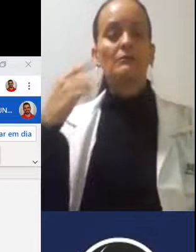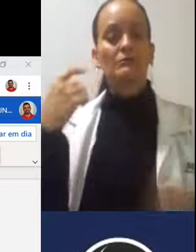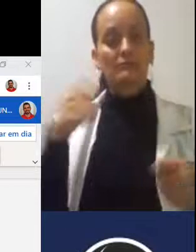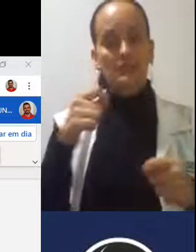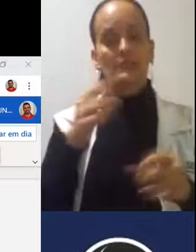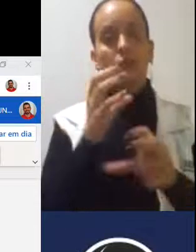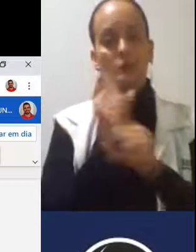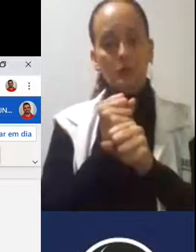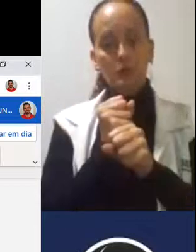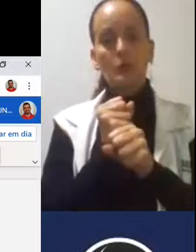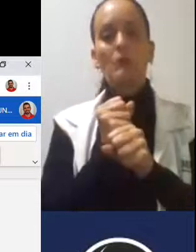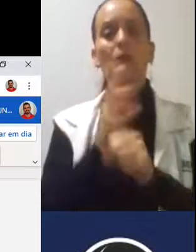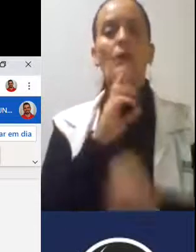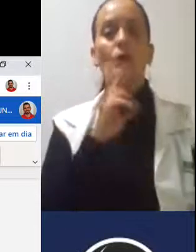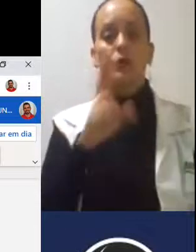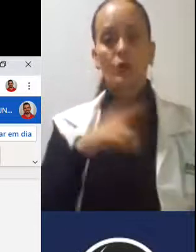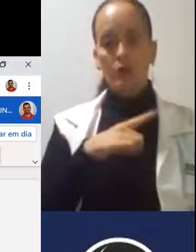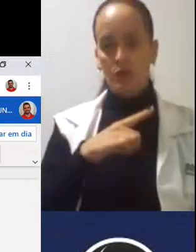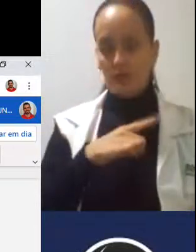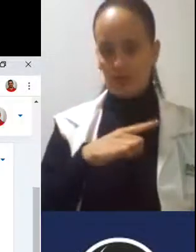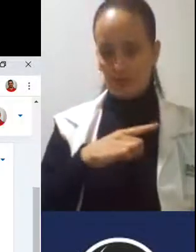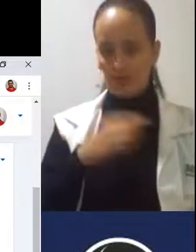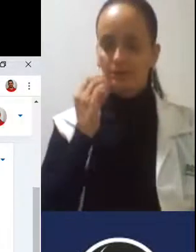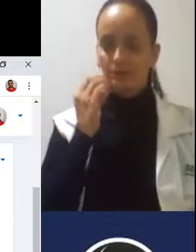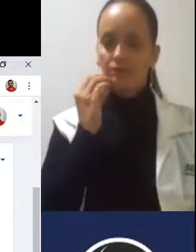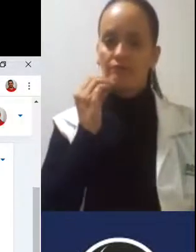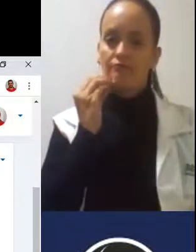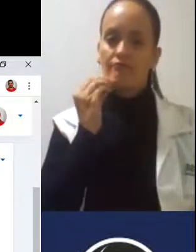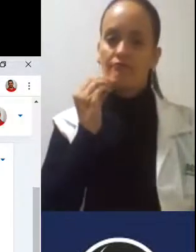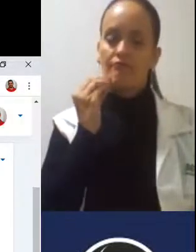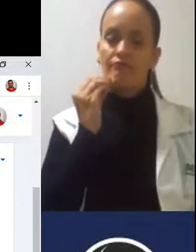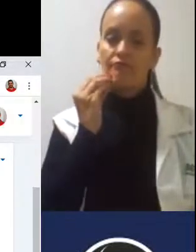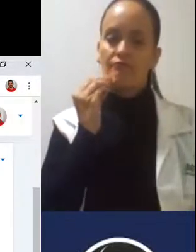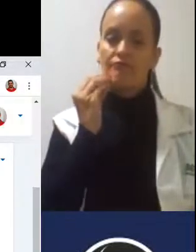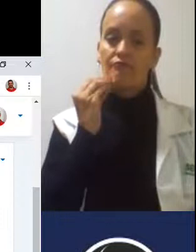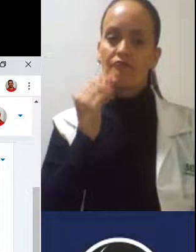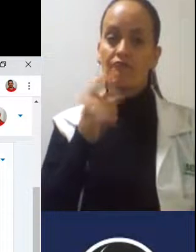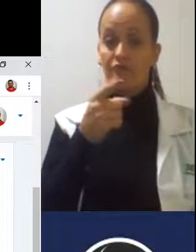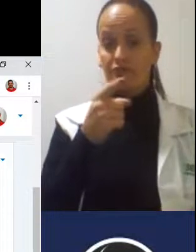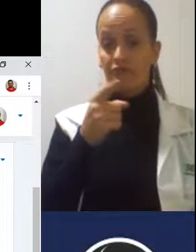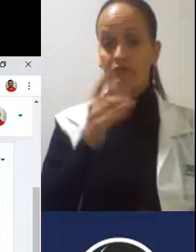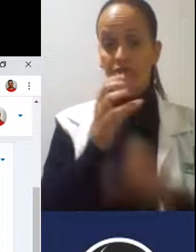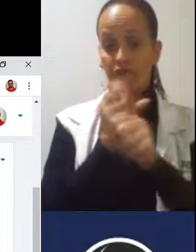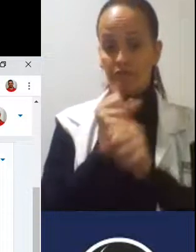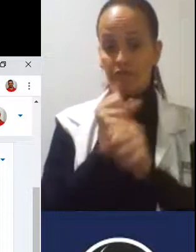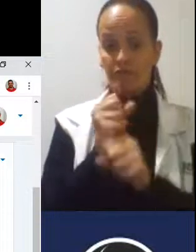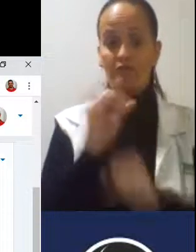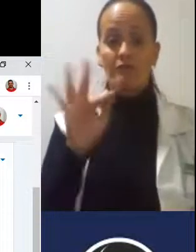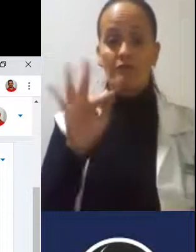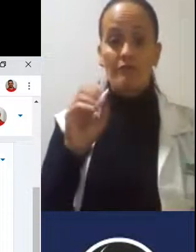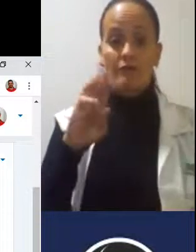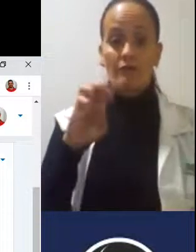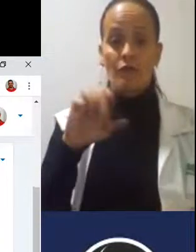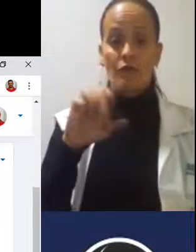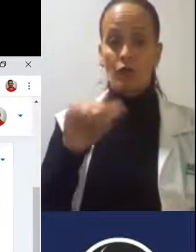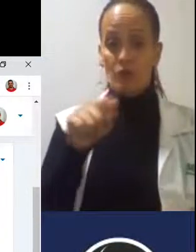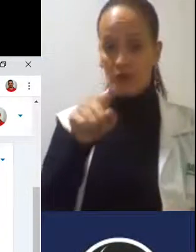elétrica? É essa fórmula aqui, ó. Vou mostrar aqui, ó. É essa fórmula